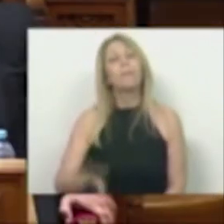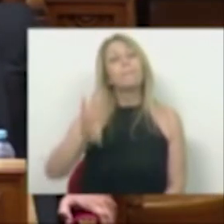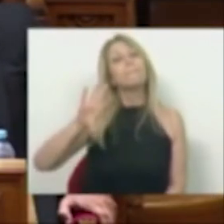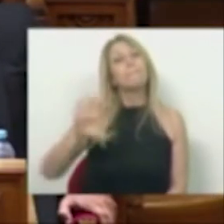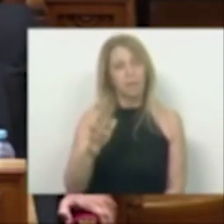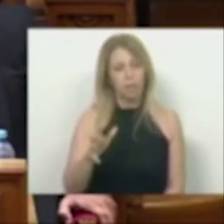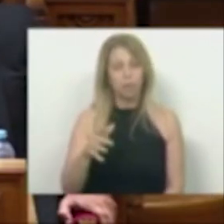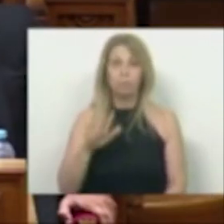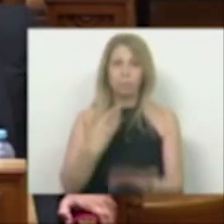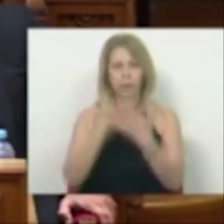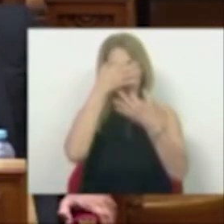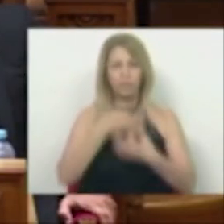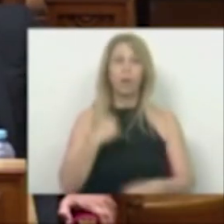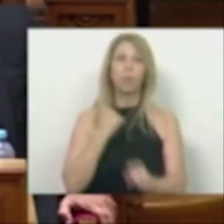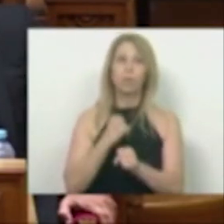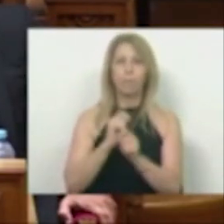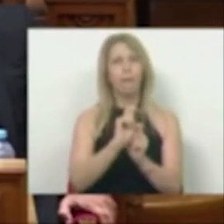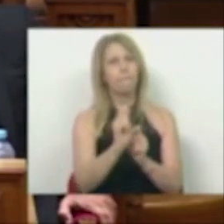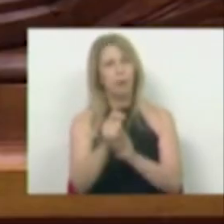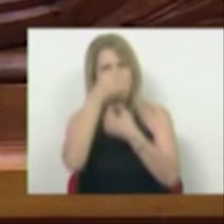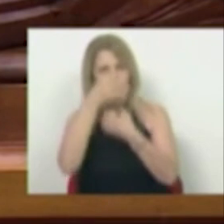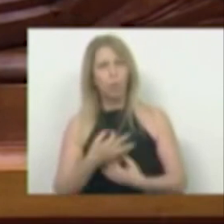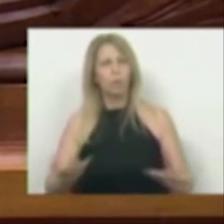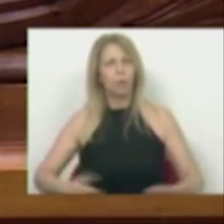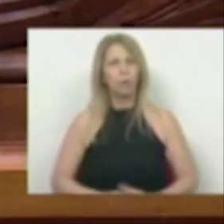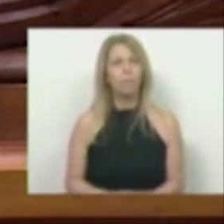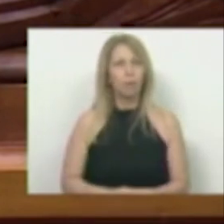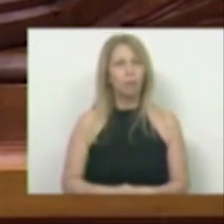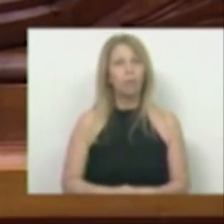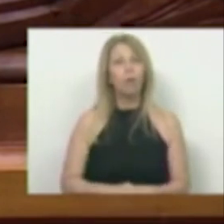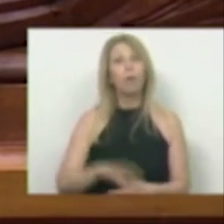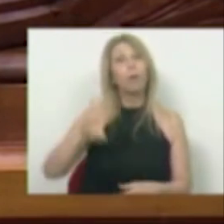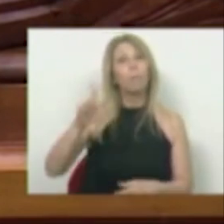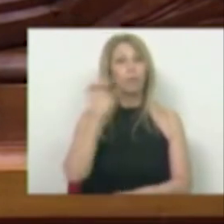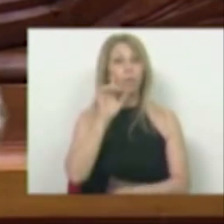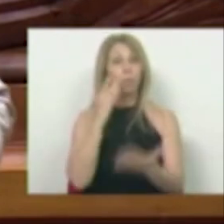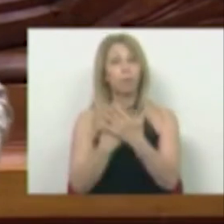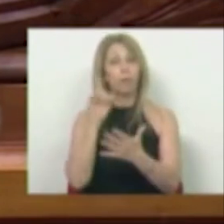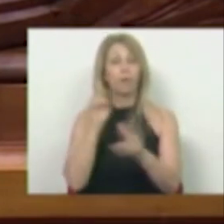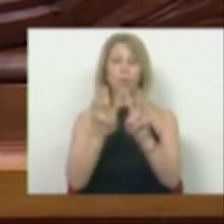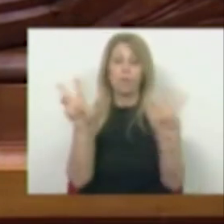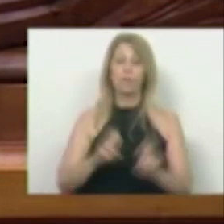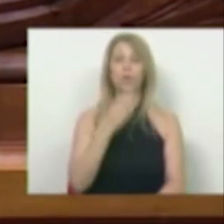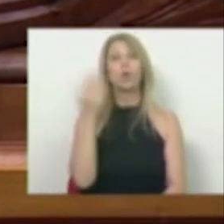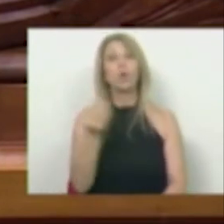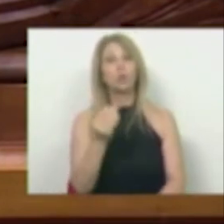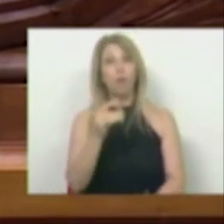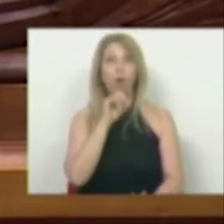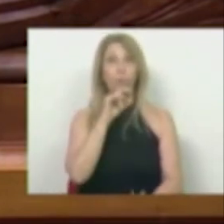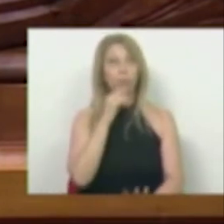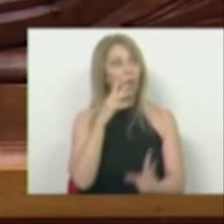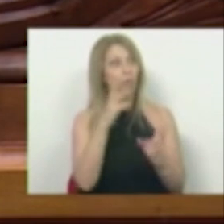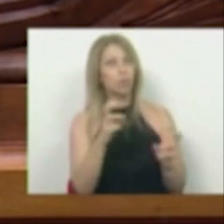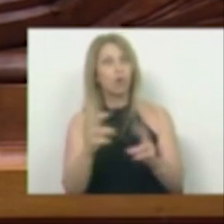Um país que dignifica o trabalho, que o remunere com dignamente, um país que valoriza as qualificações, onde os jovens encontrem mais